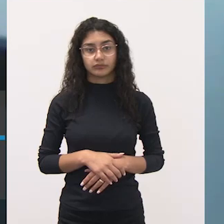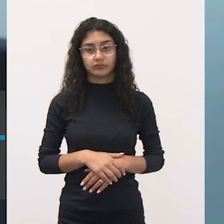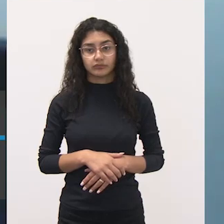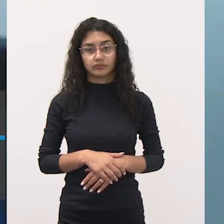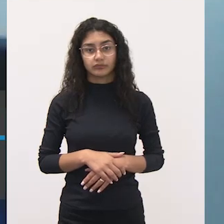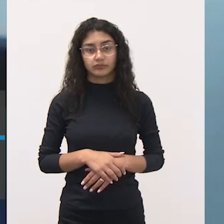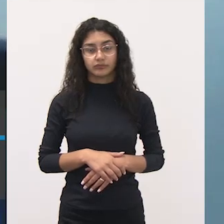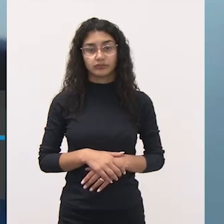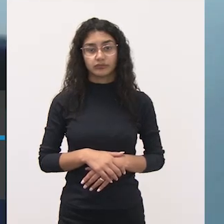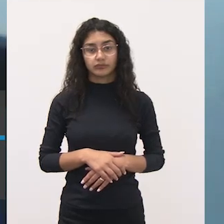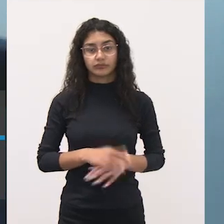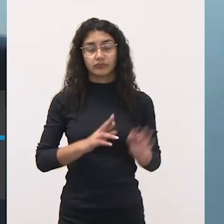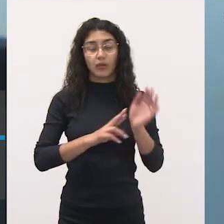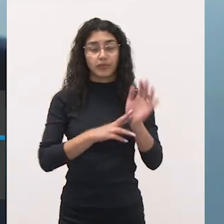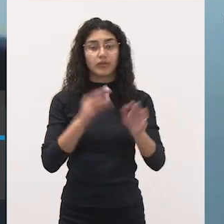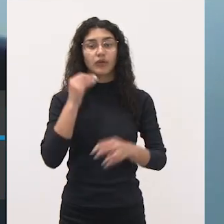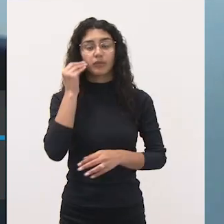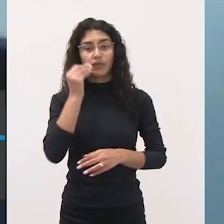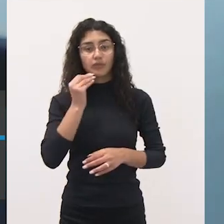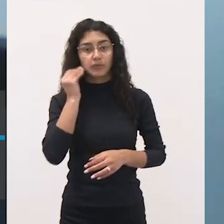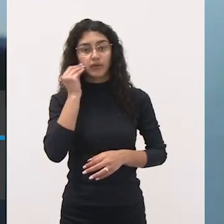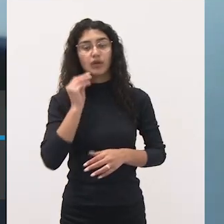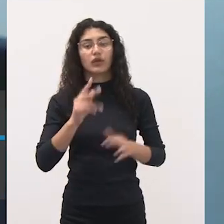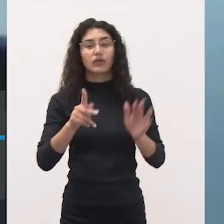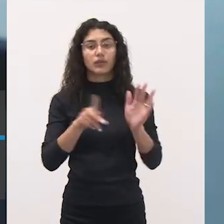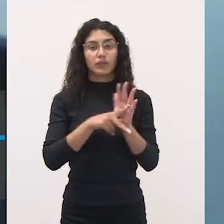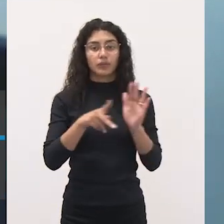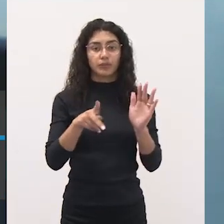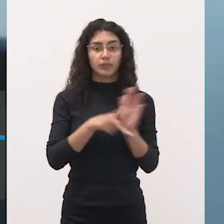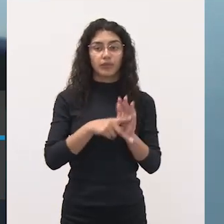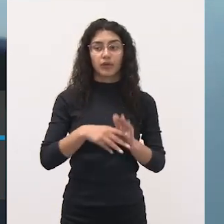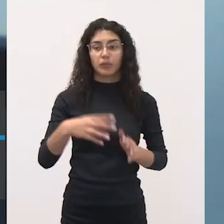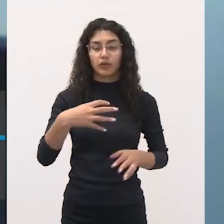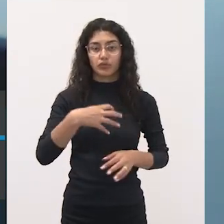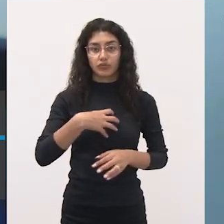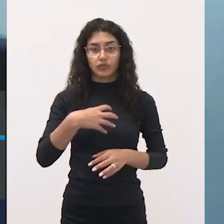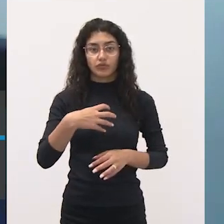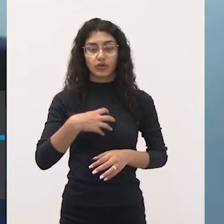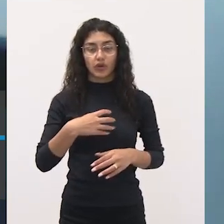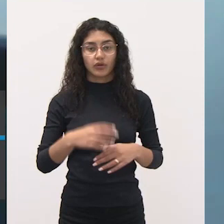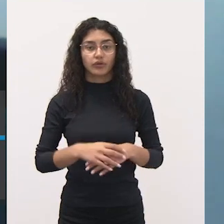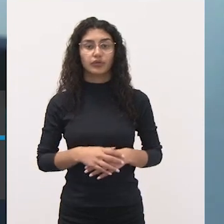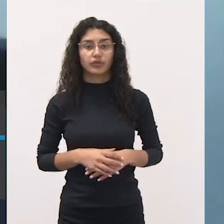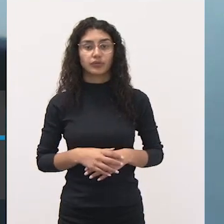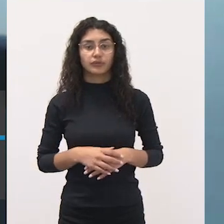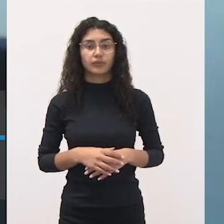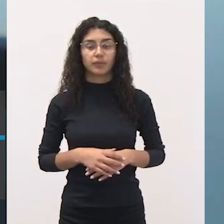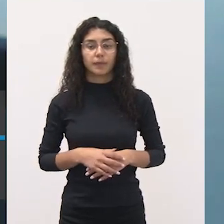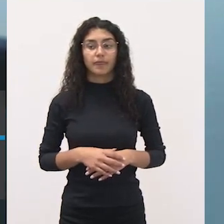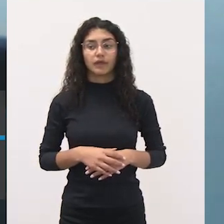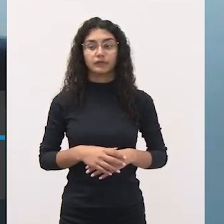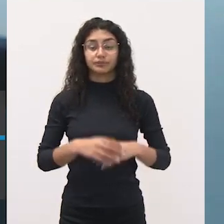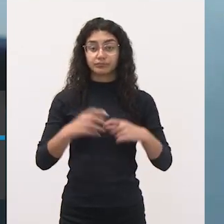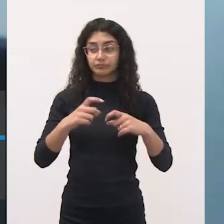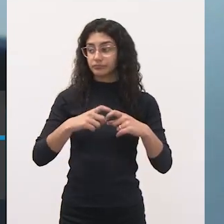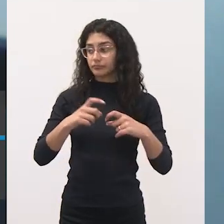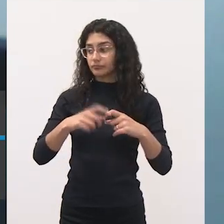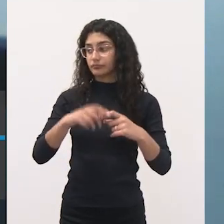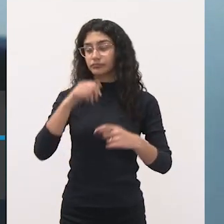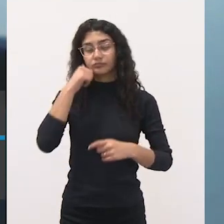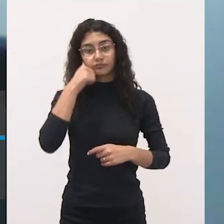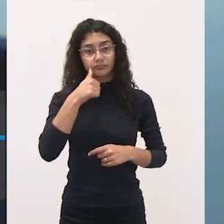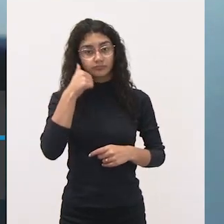aqui uma experiência de ginecologia, né, de atendimento ginecológico, né, e